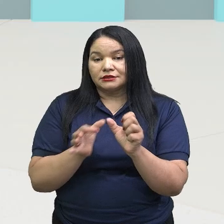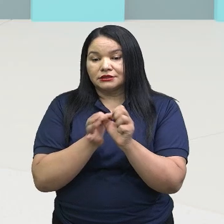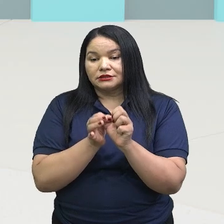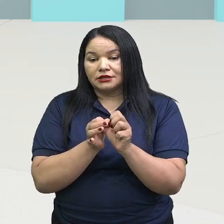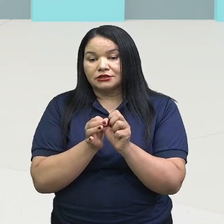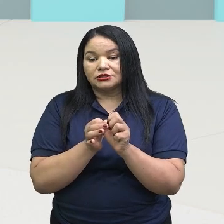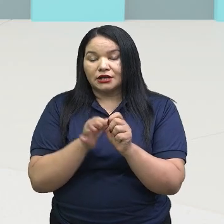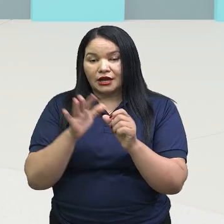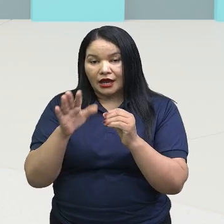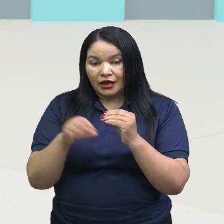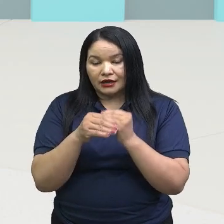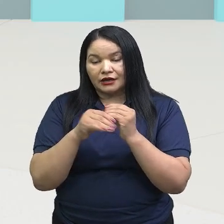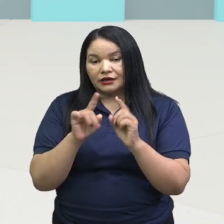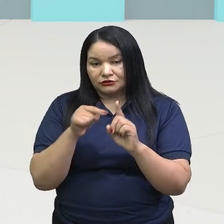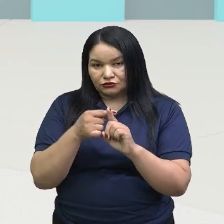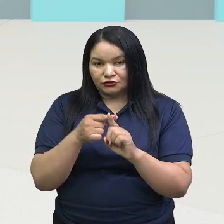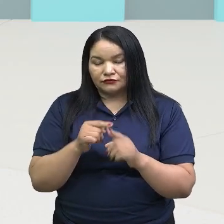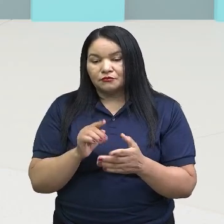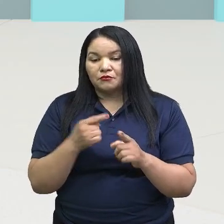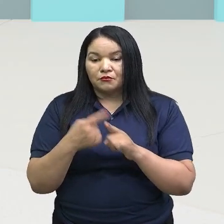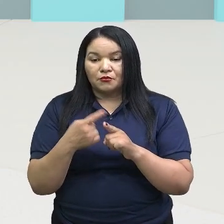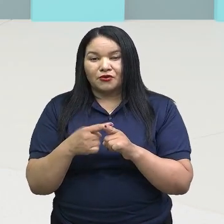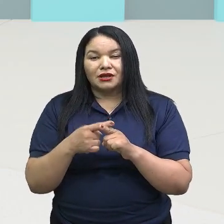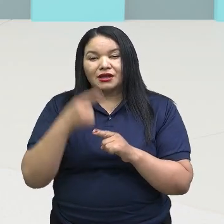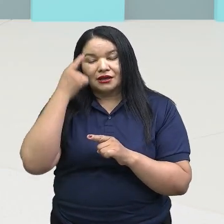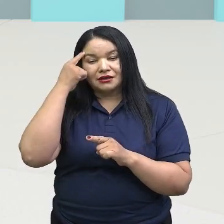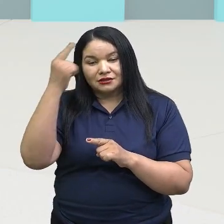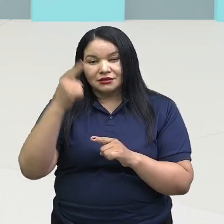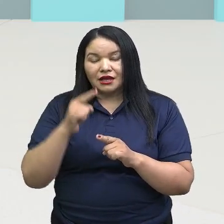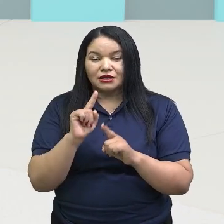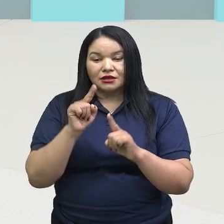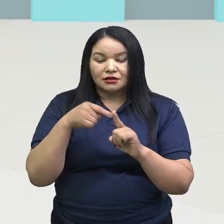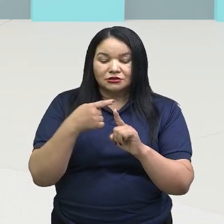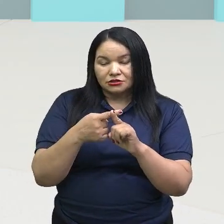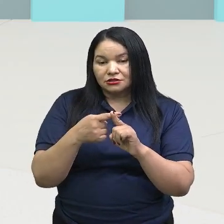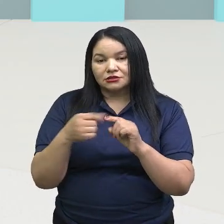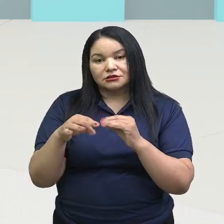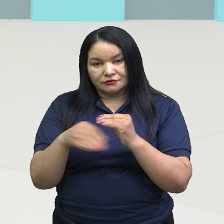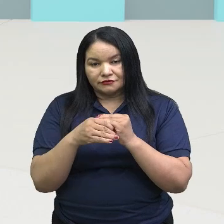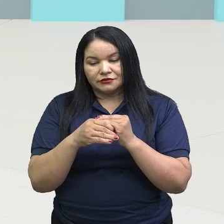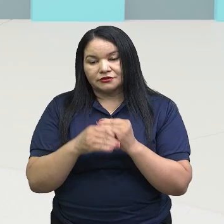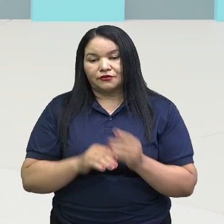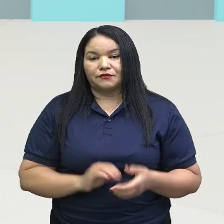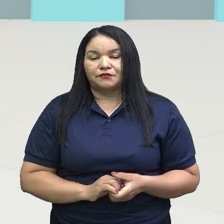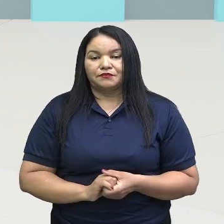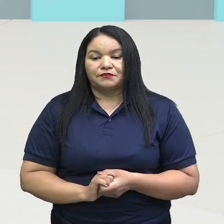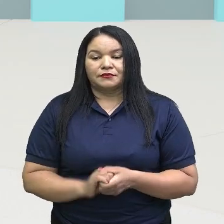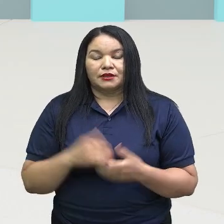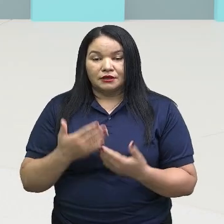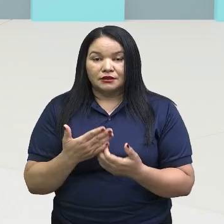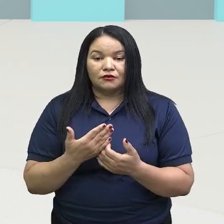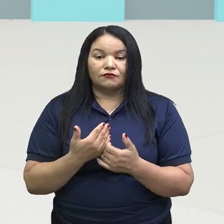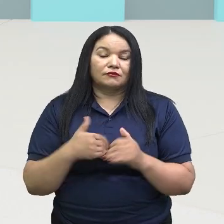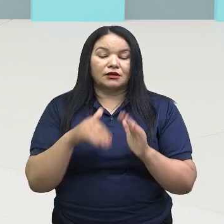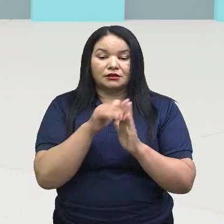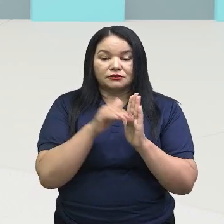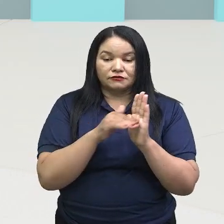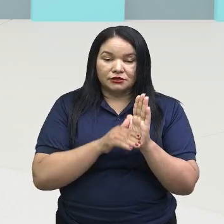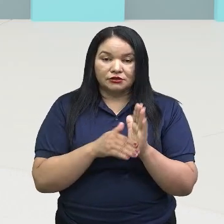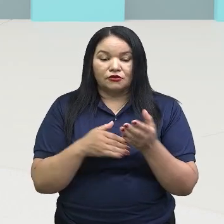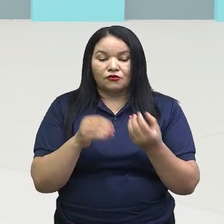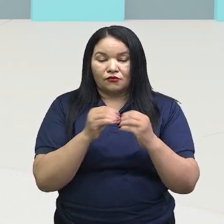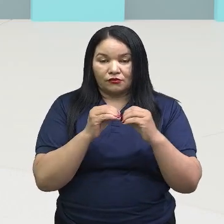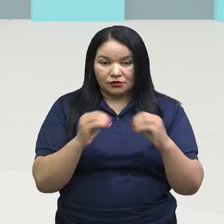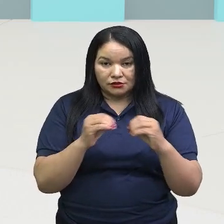a conjunção aí, no caso E, dá a ideia de adição. Então, como é a classificação? Oração,